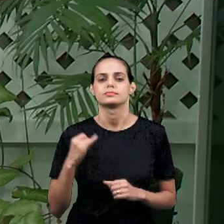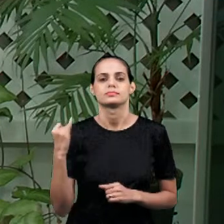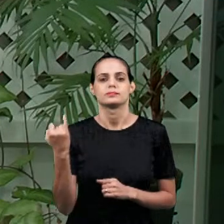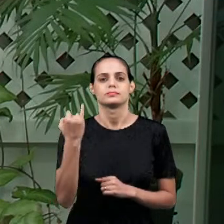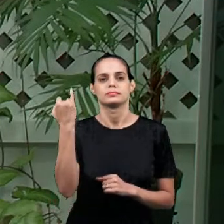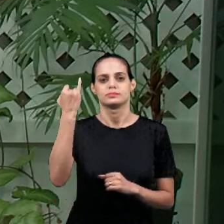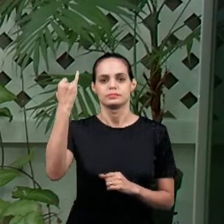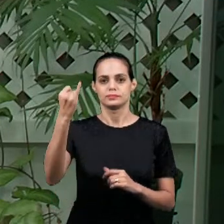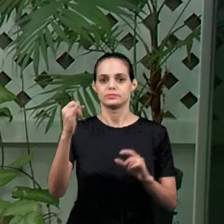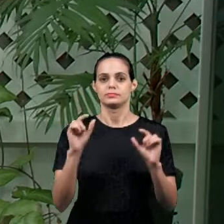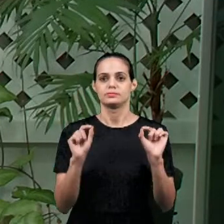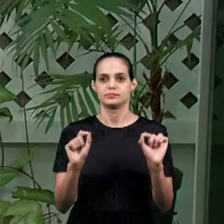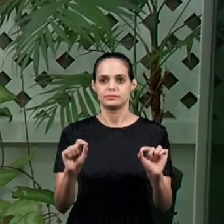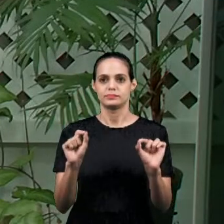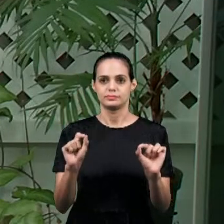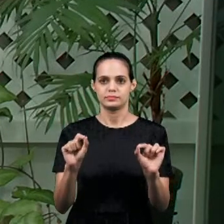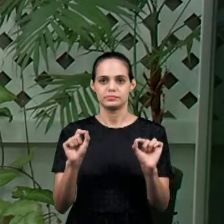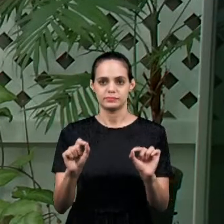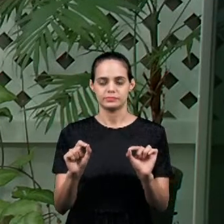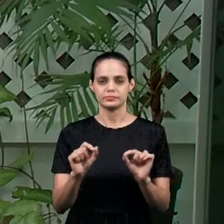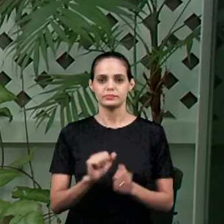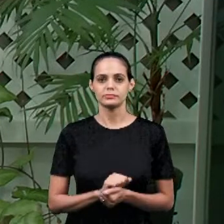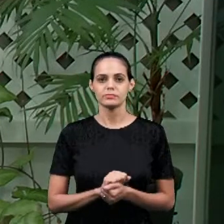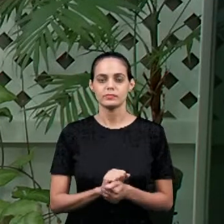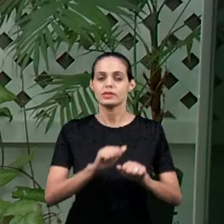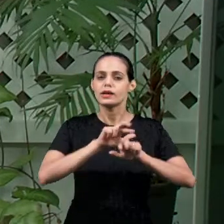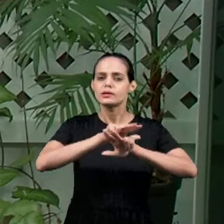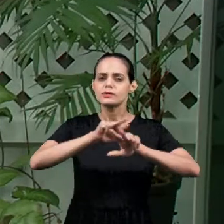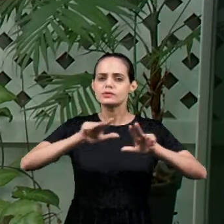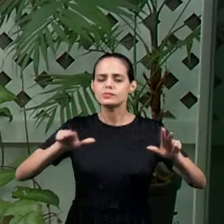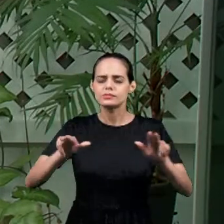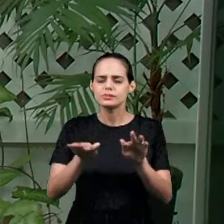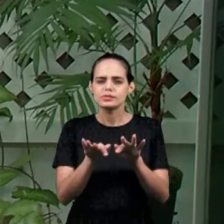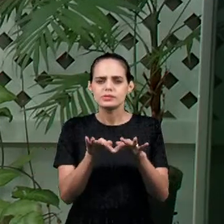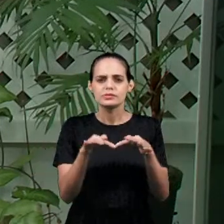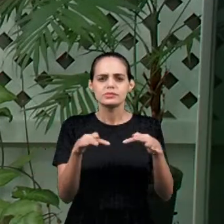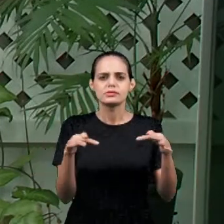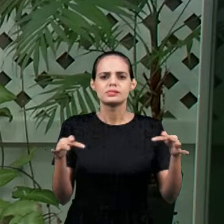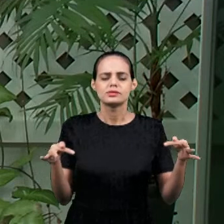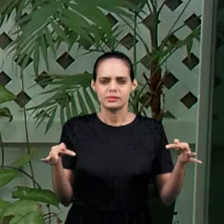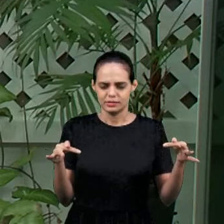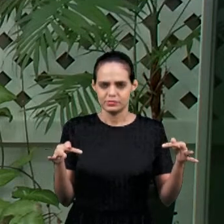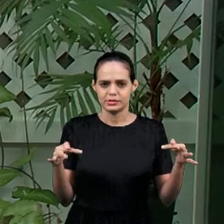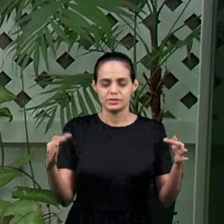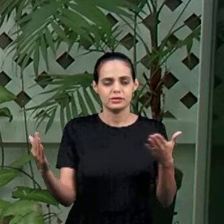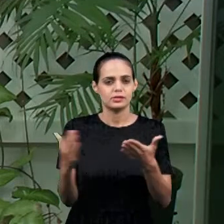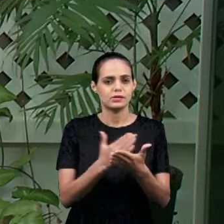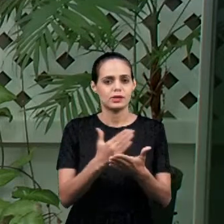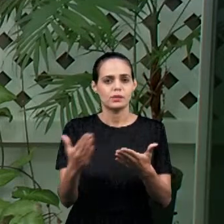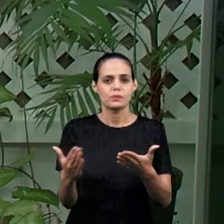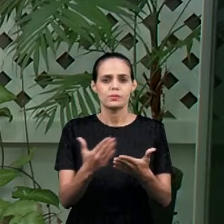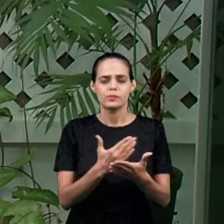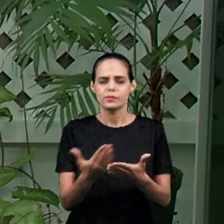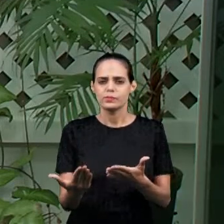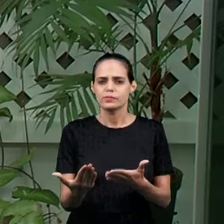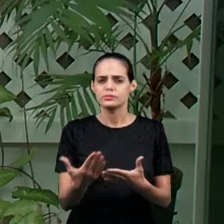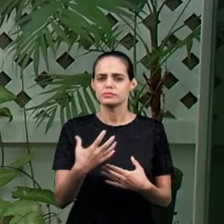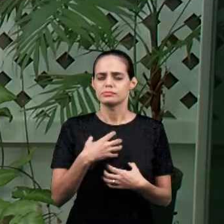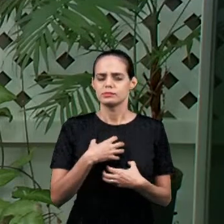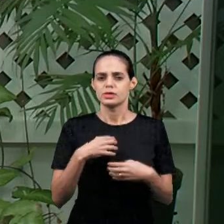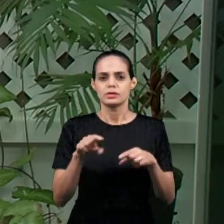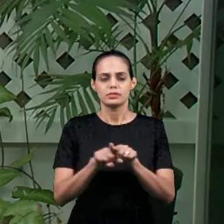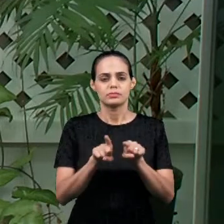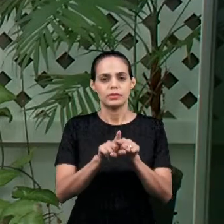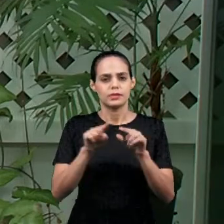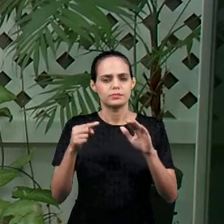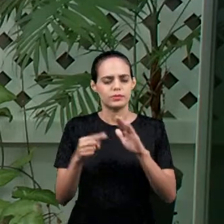que as coisas têm que ser simples, em certo sentido, e ao mesmo tempo profundas para